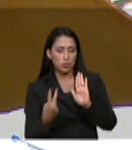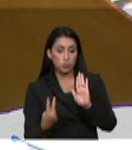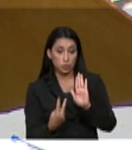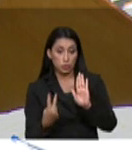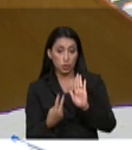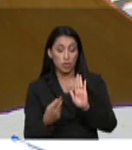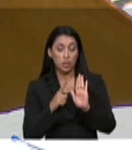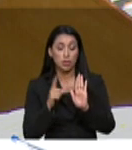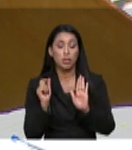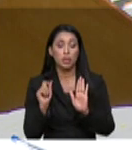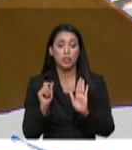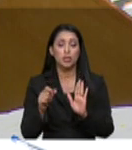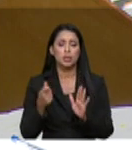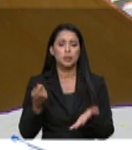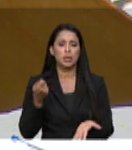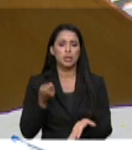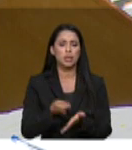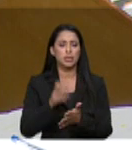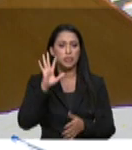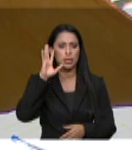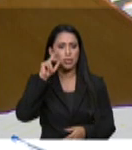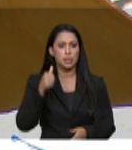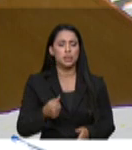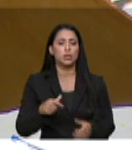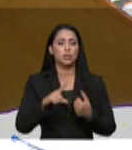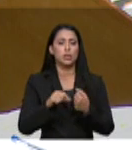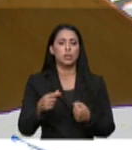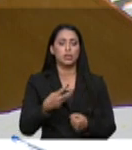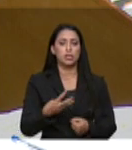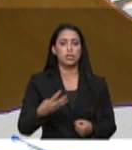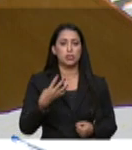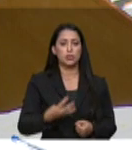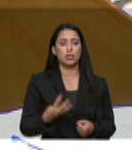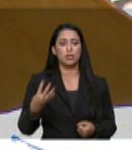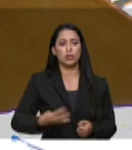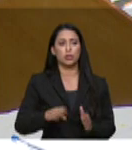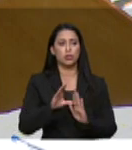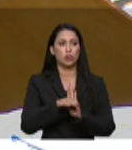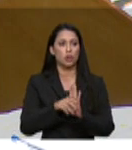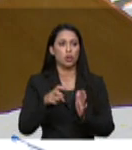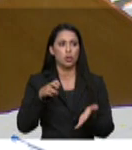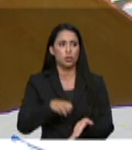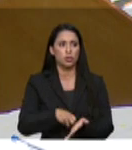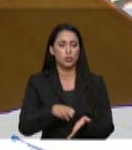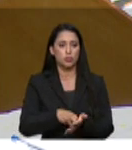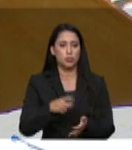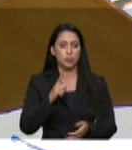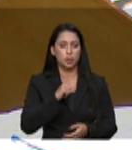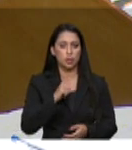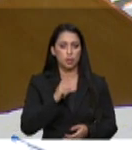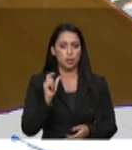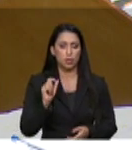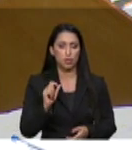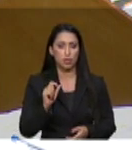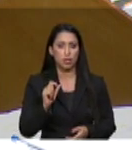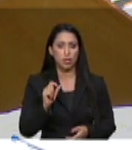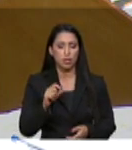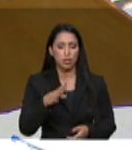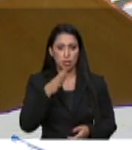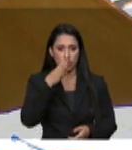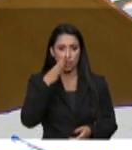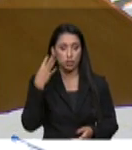no item 2 bem como em relação a imputação da prática do delito do artigo 344 do Código Penal pelo denunciado feito na peça